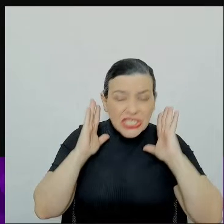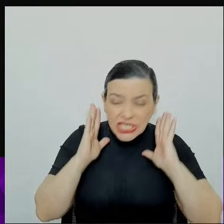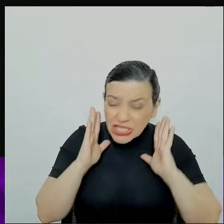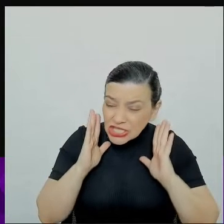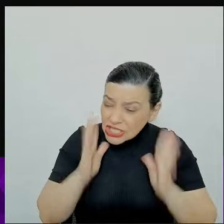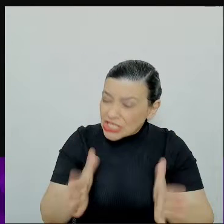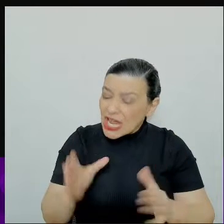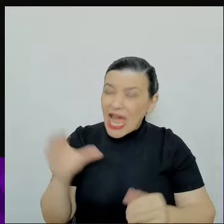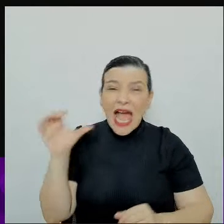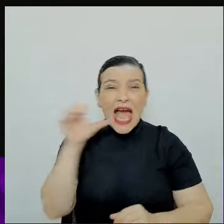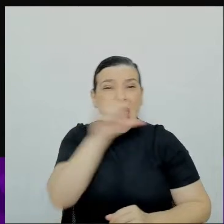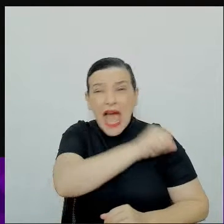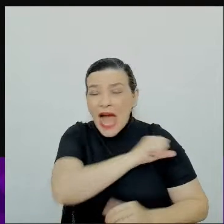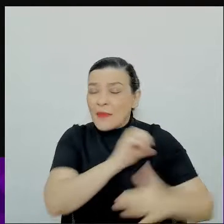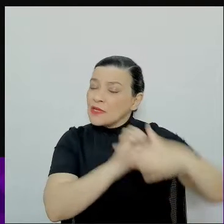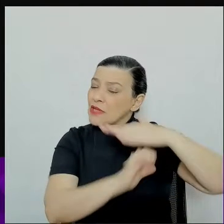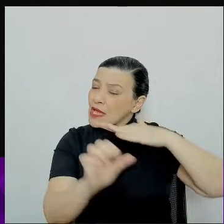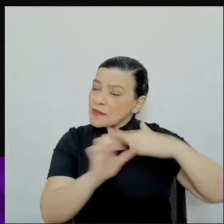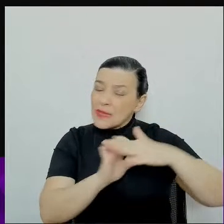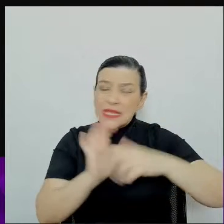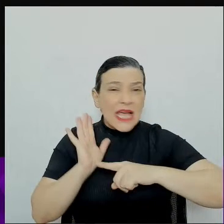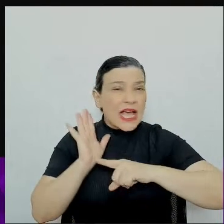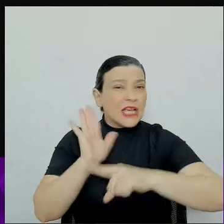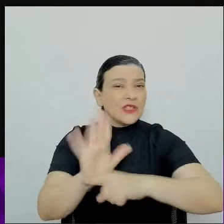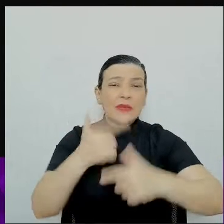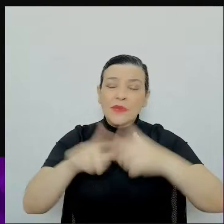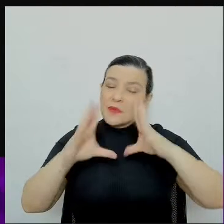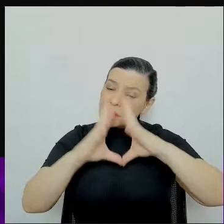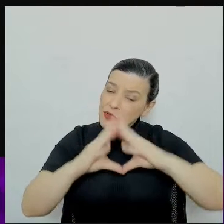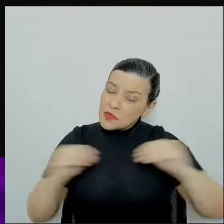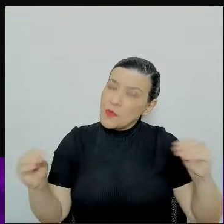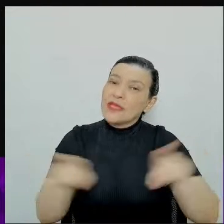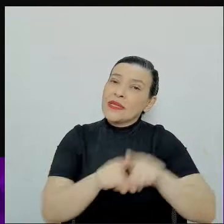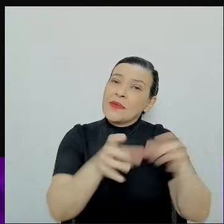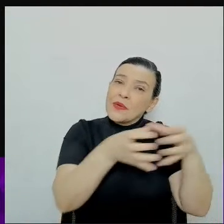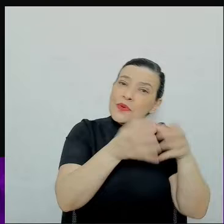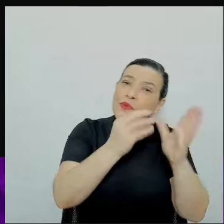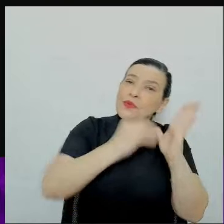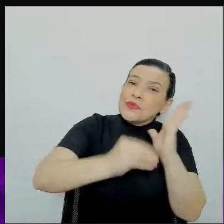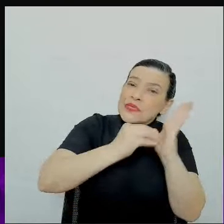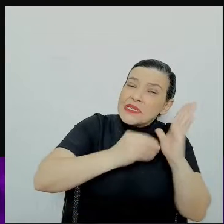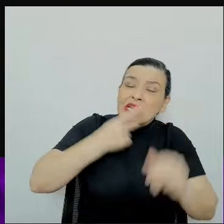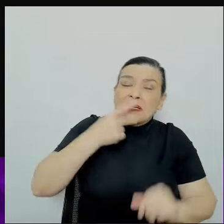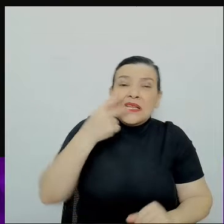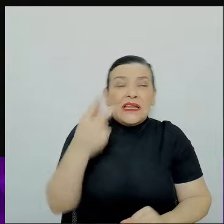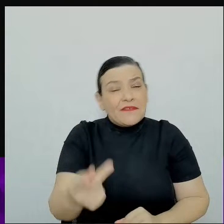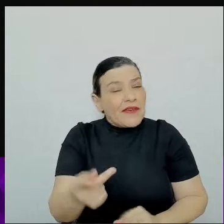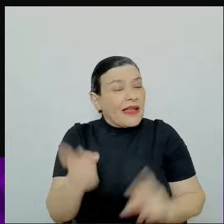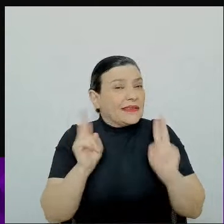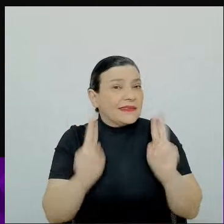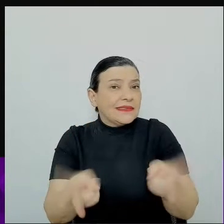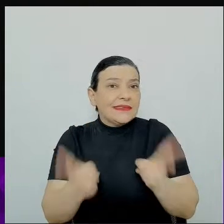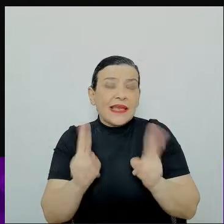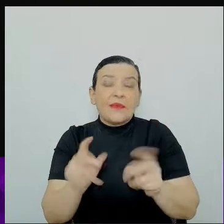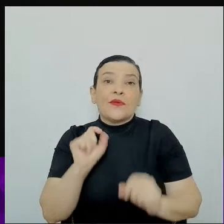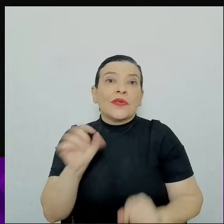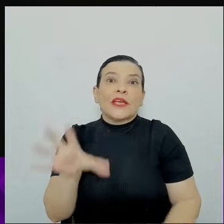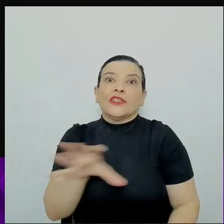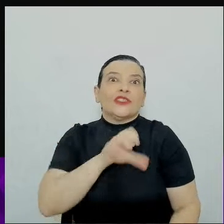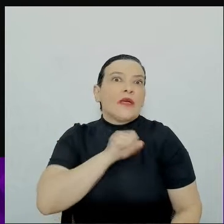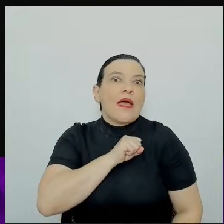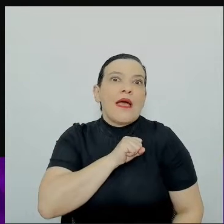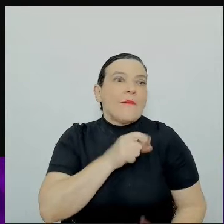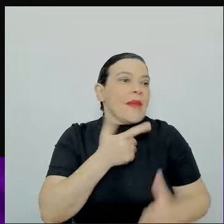problemas. Não é. Problema vão ter, né? Inclusive, os designers costumam dizer que a gente ama problemas e a gente gosta de